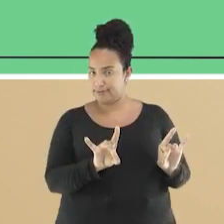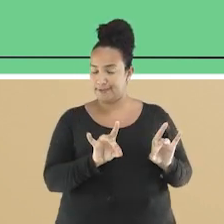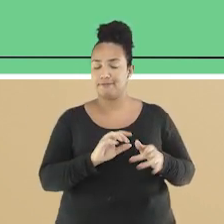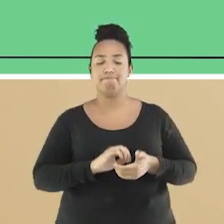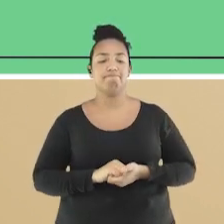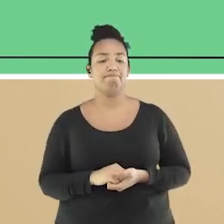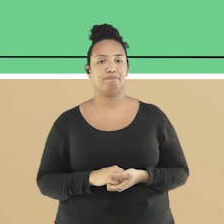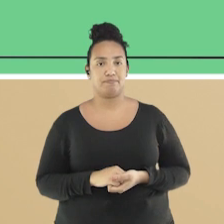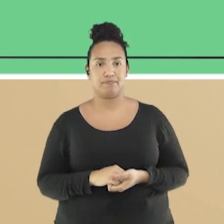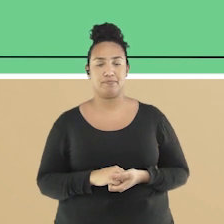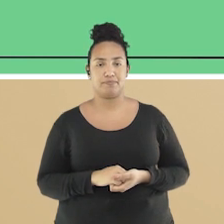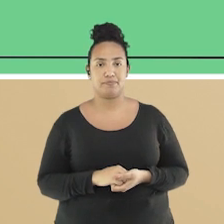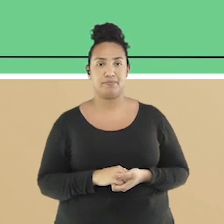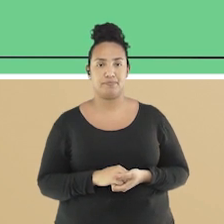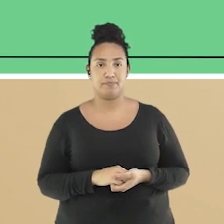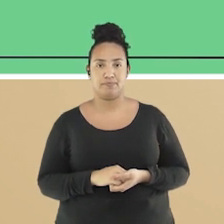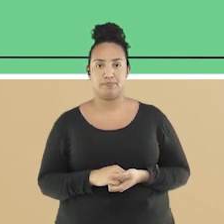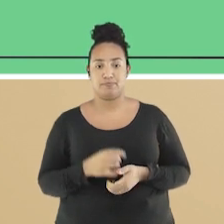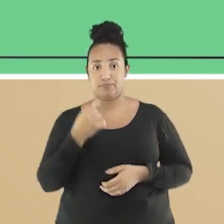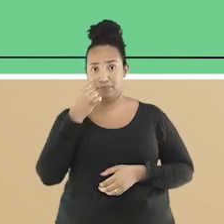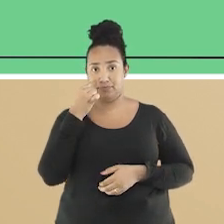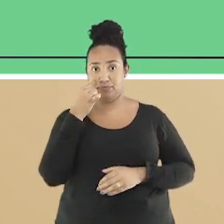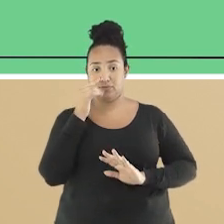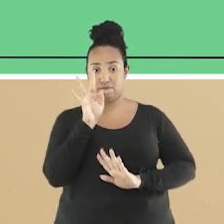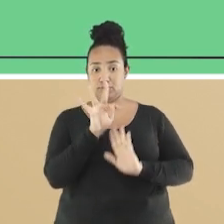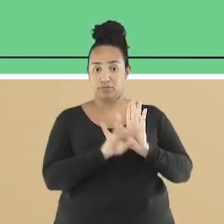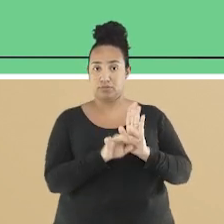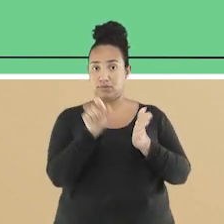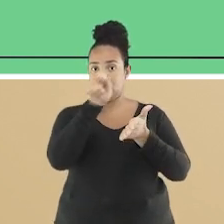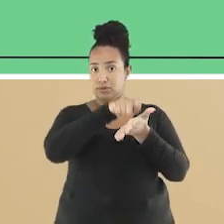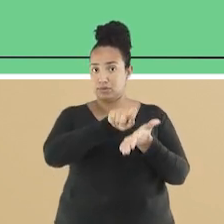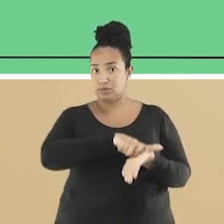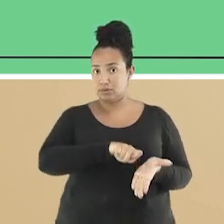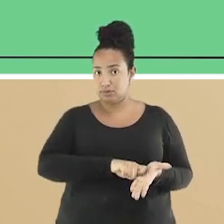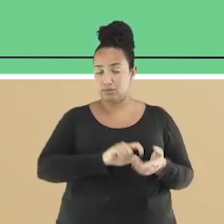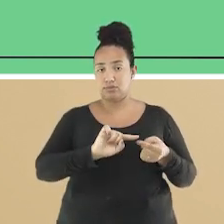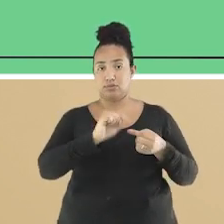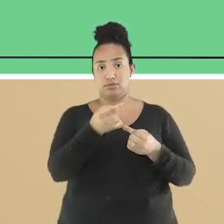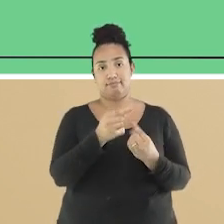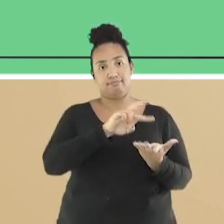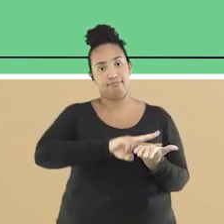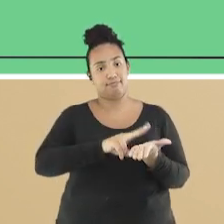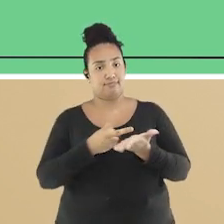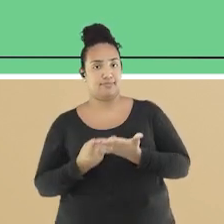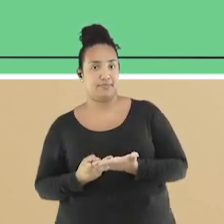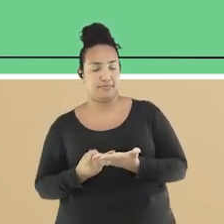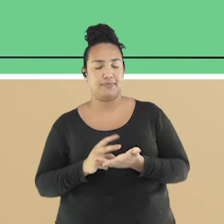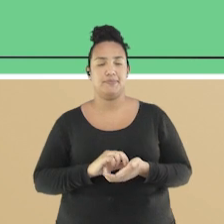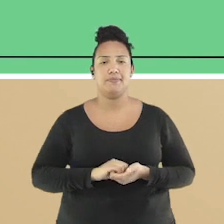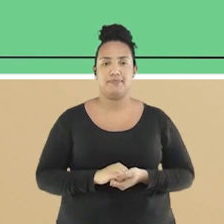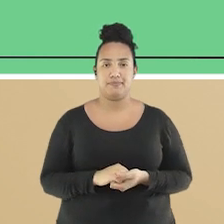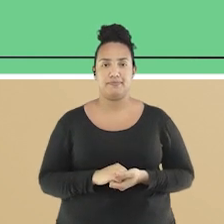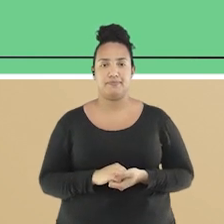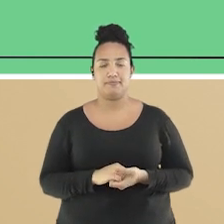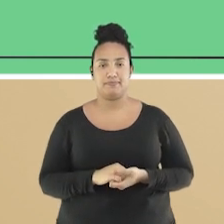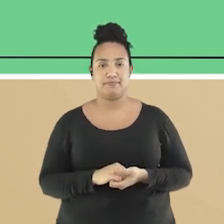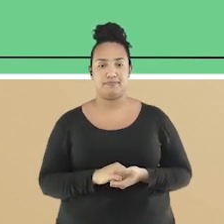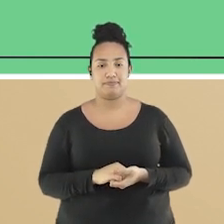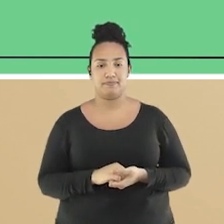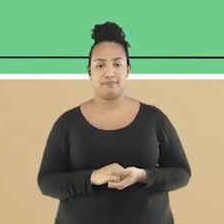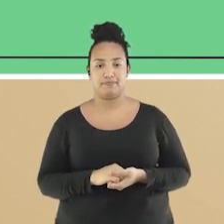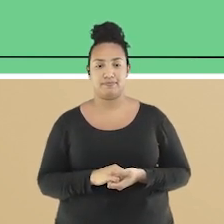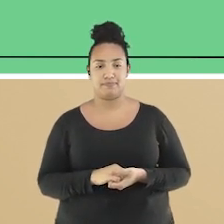Vamos lá. Martin Luther King Day is observed every year on the third Monday